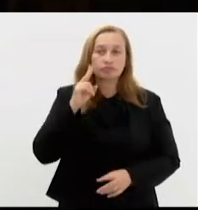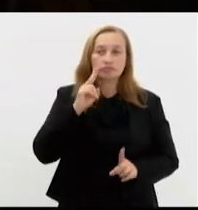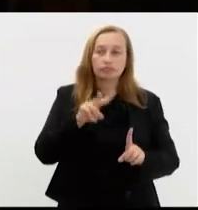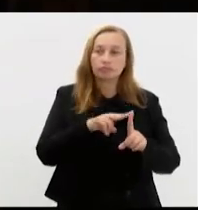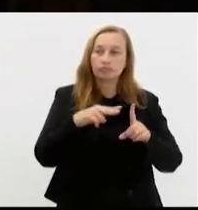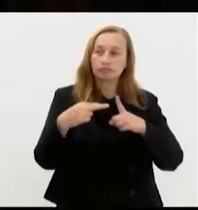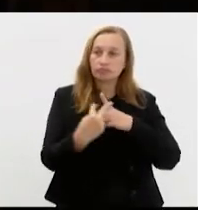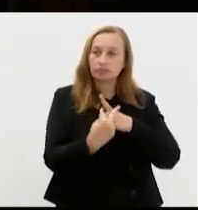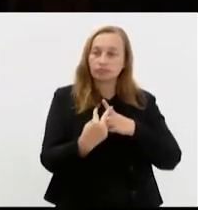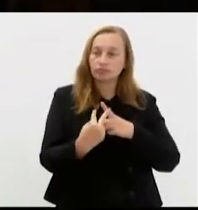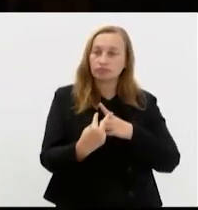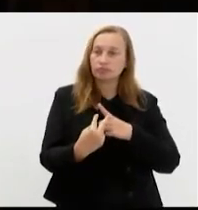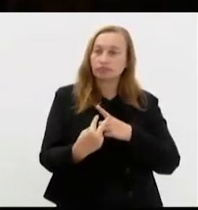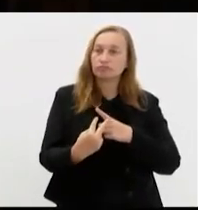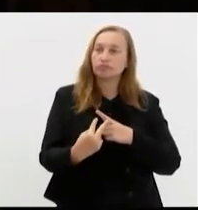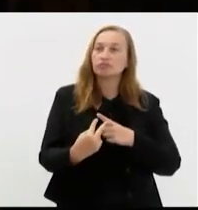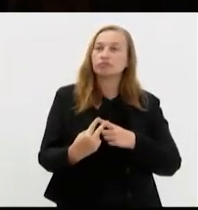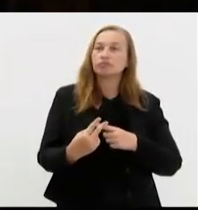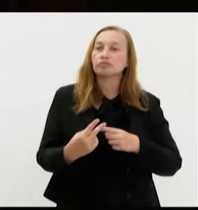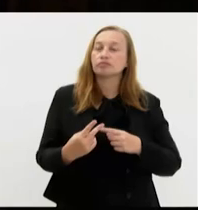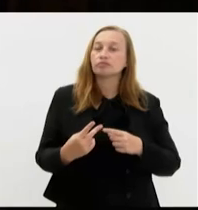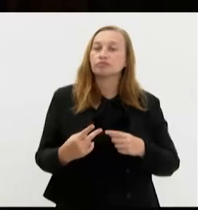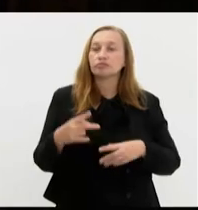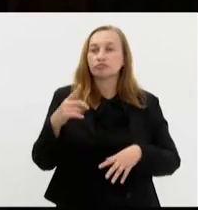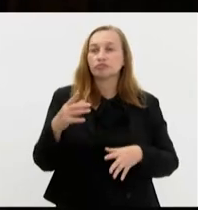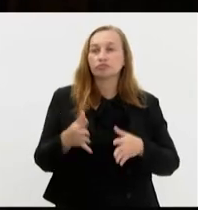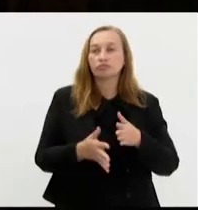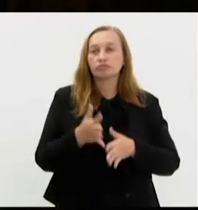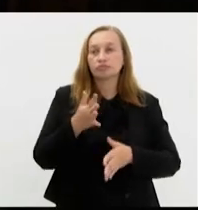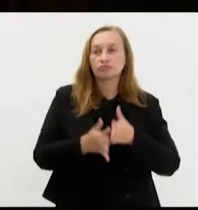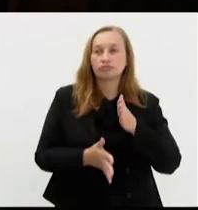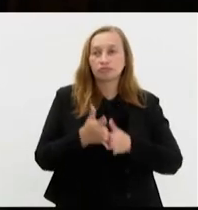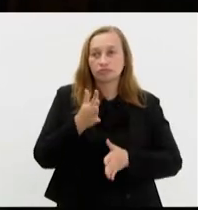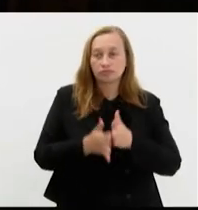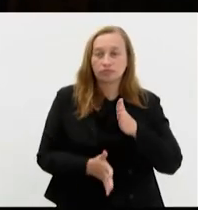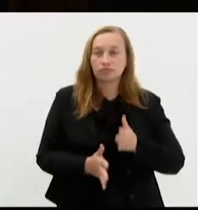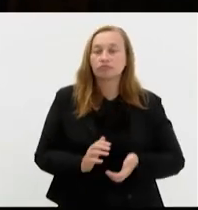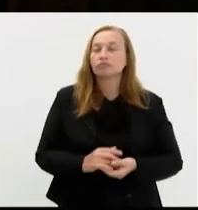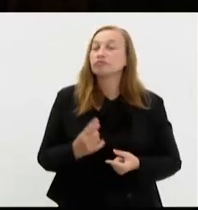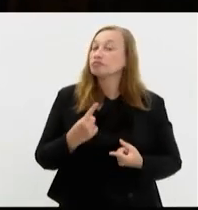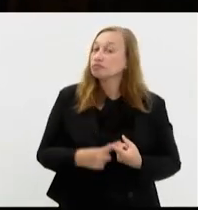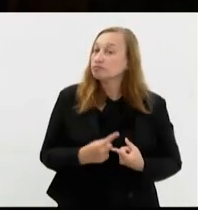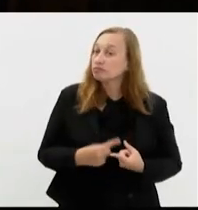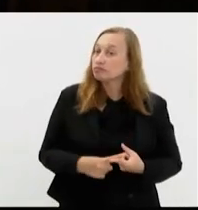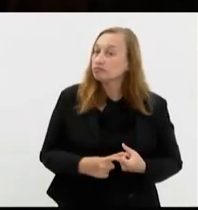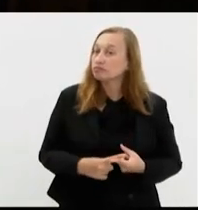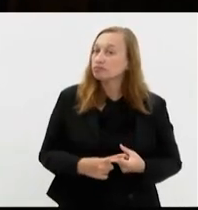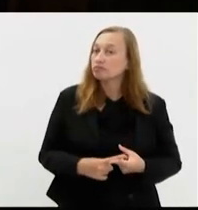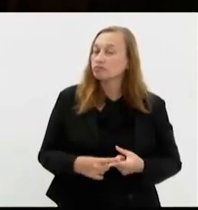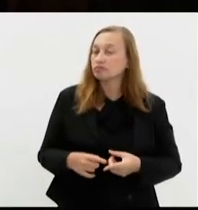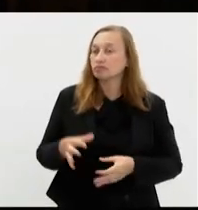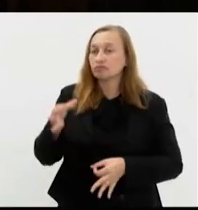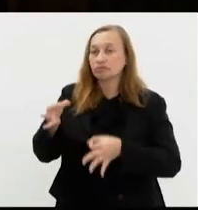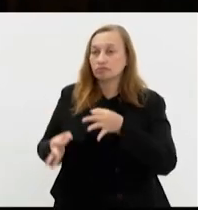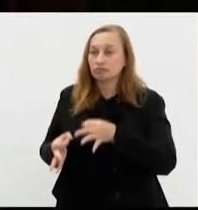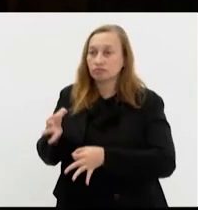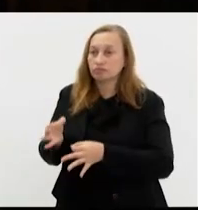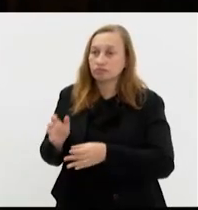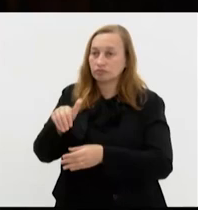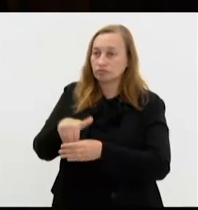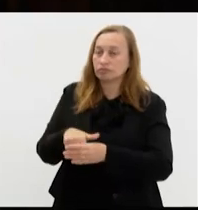muitas vezes até conflitantes porque o Juiz Eleitoral ou o